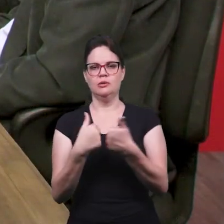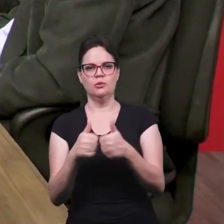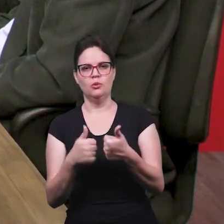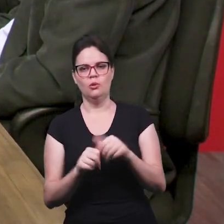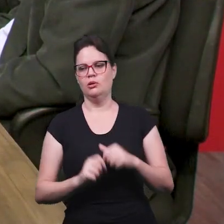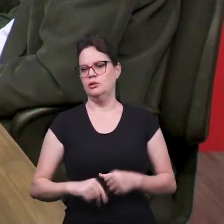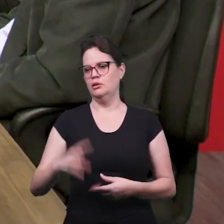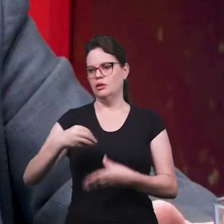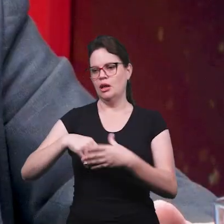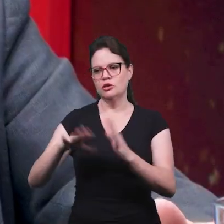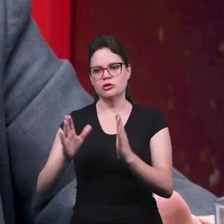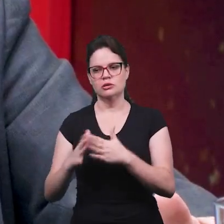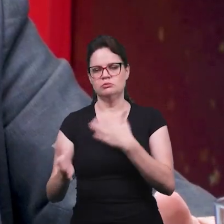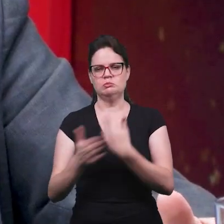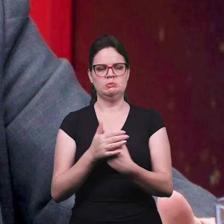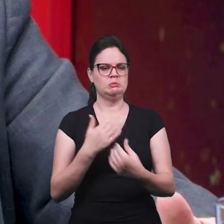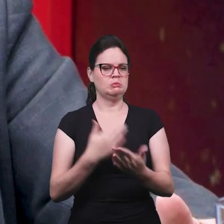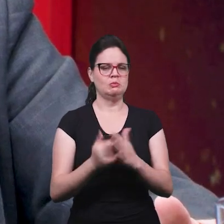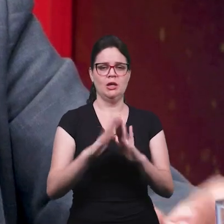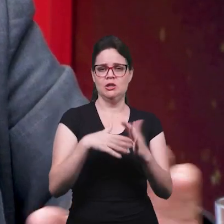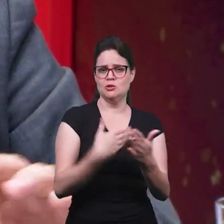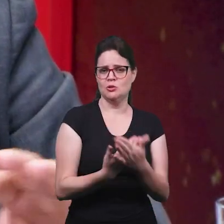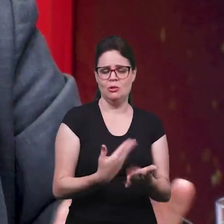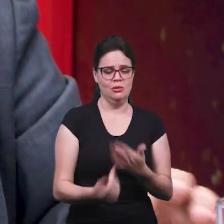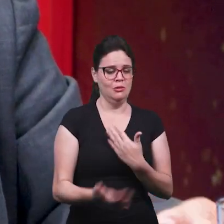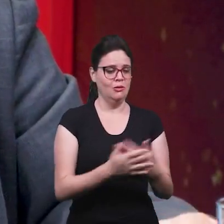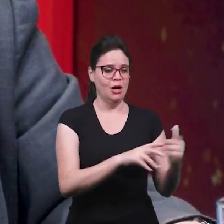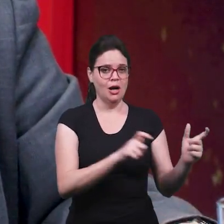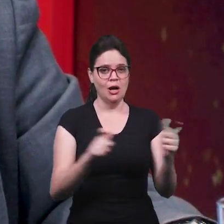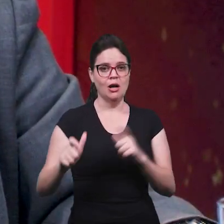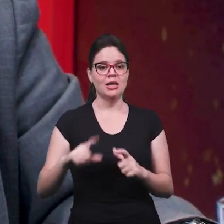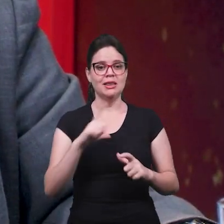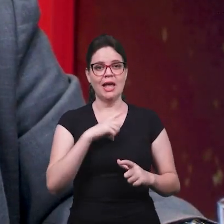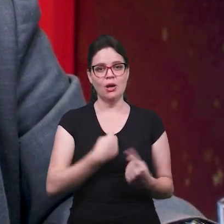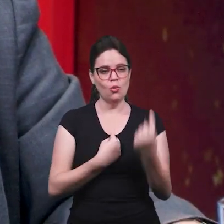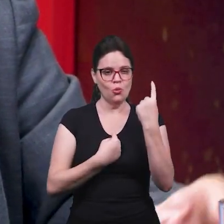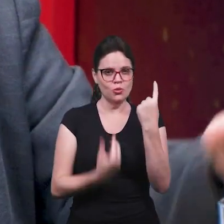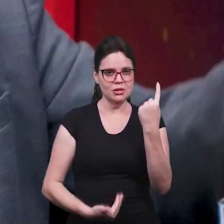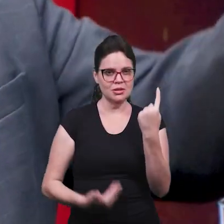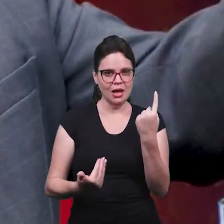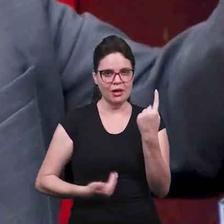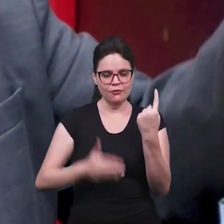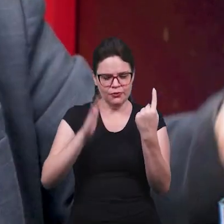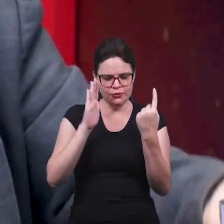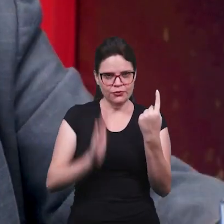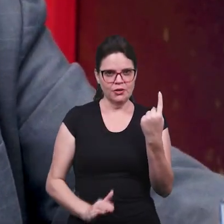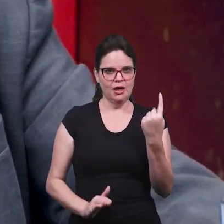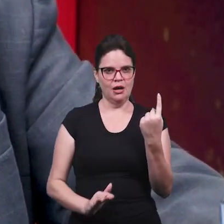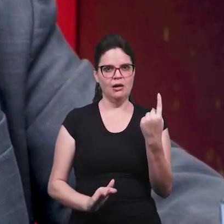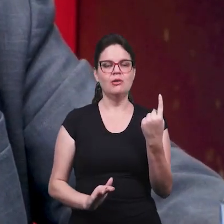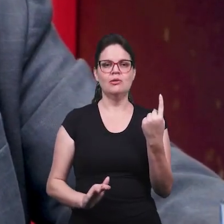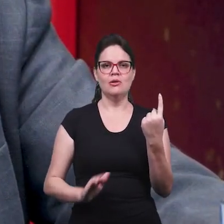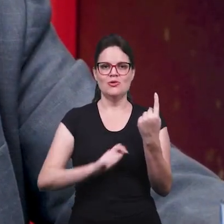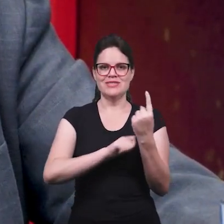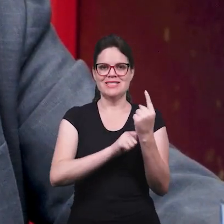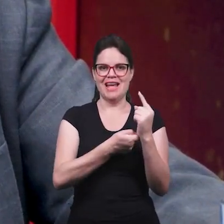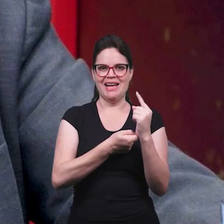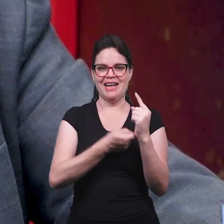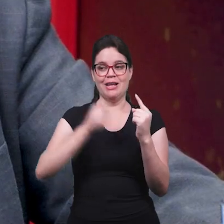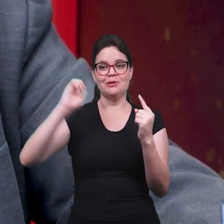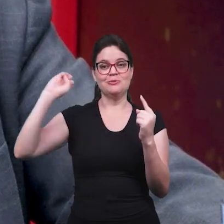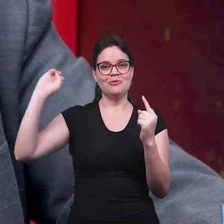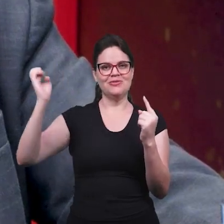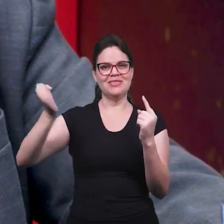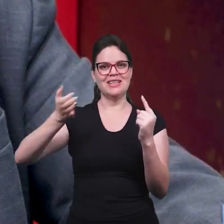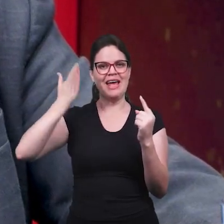estar em casa, na escola, aonde nós estivermos, esse mistério ele vai nos alcançar, né? Que aí o Senhor vai falar ao